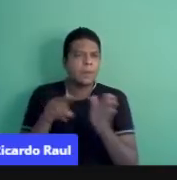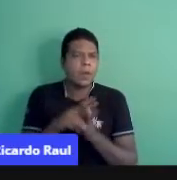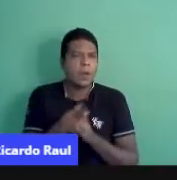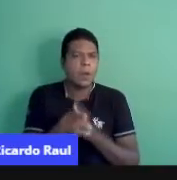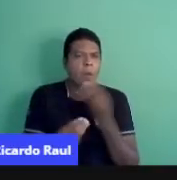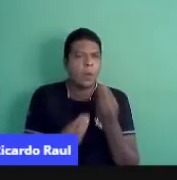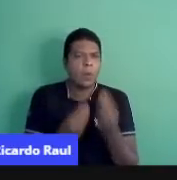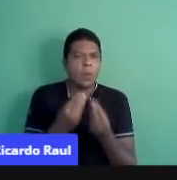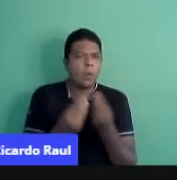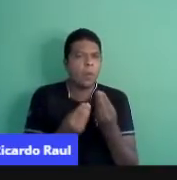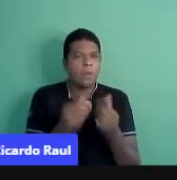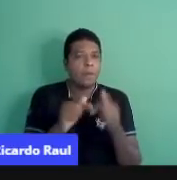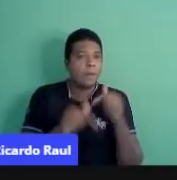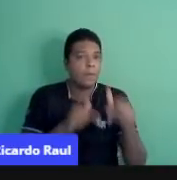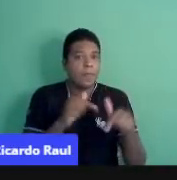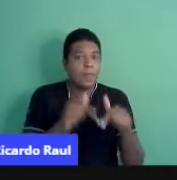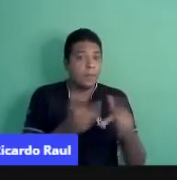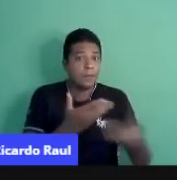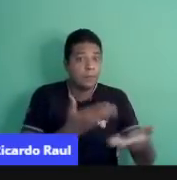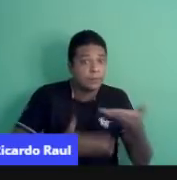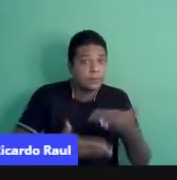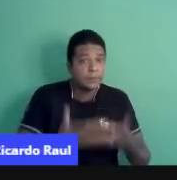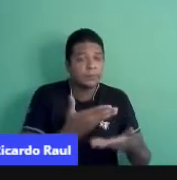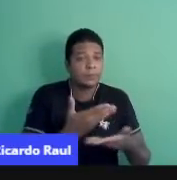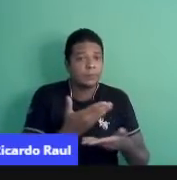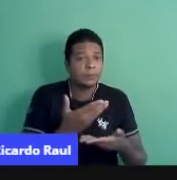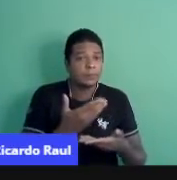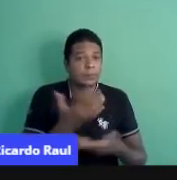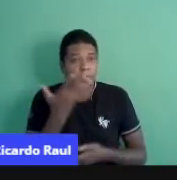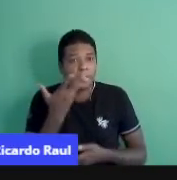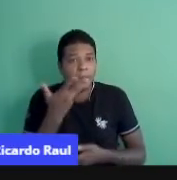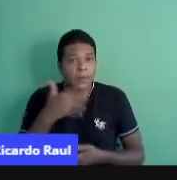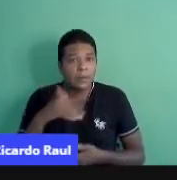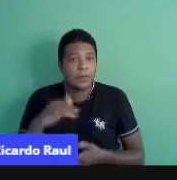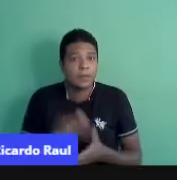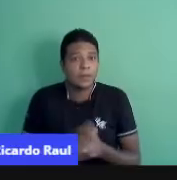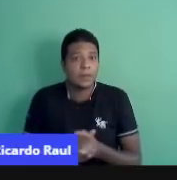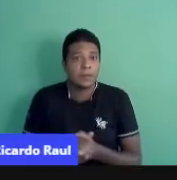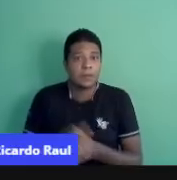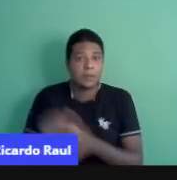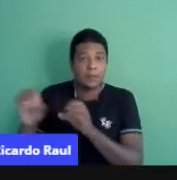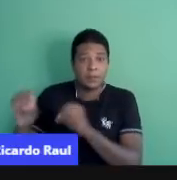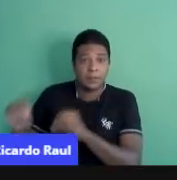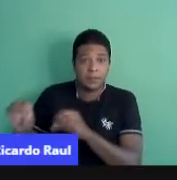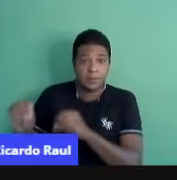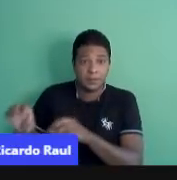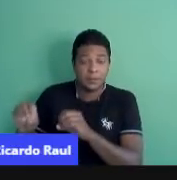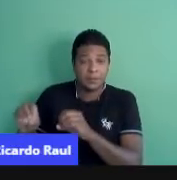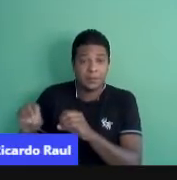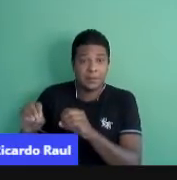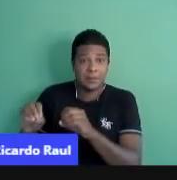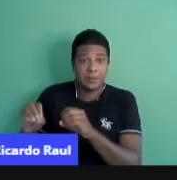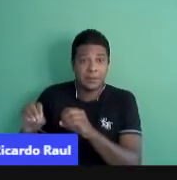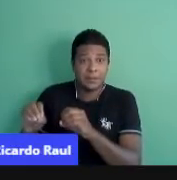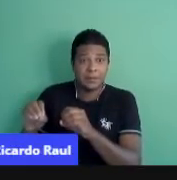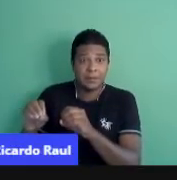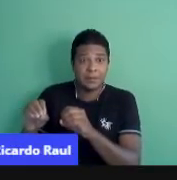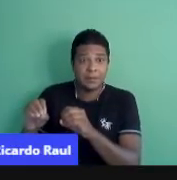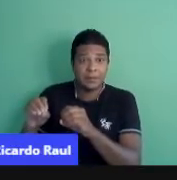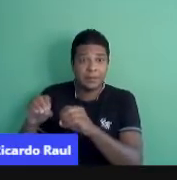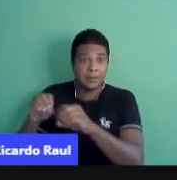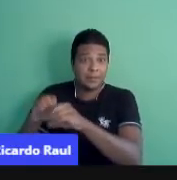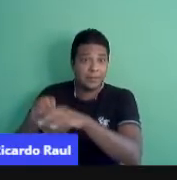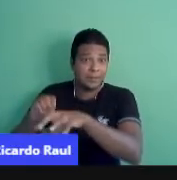as relações entre as crianças com a educação infantil à distância? É difícil